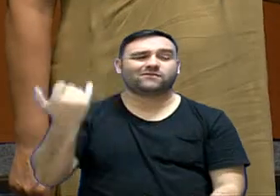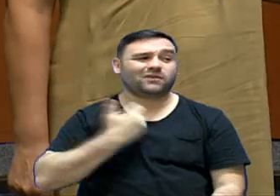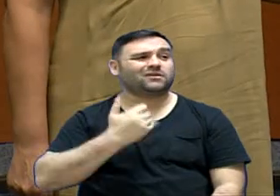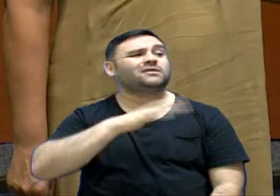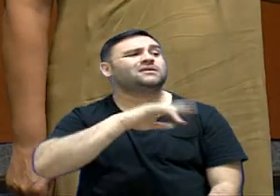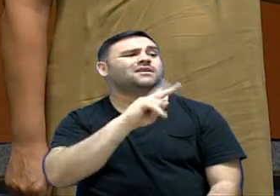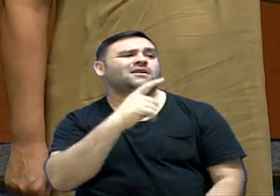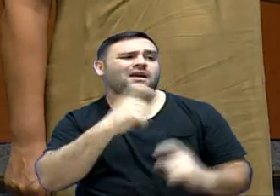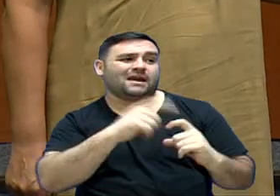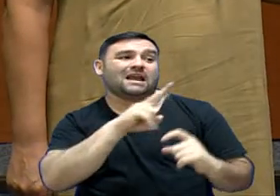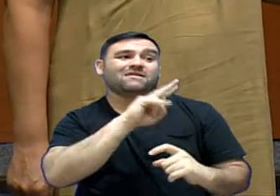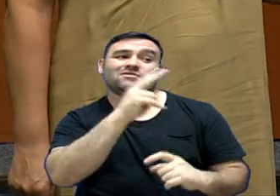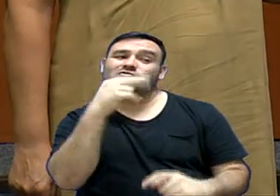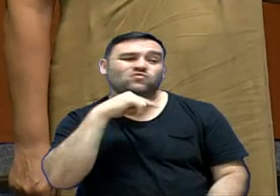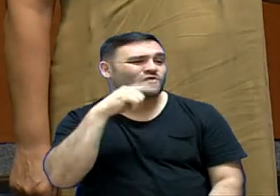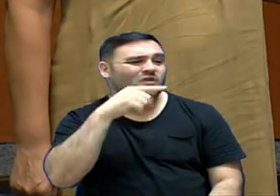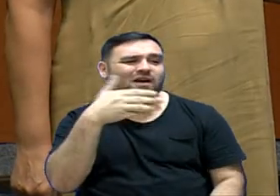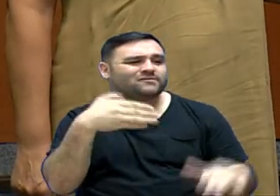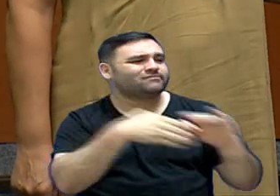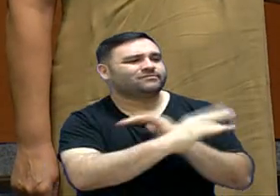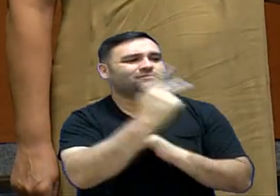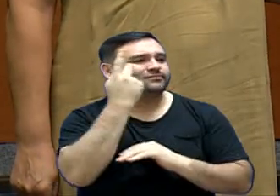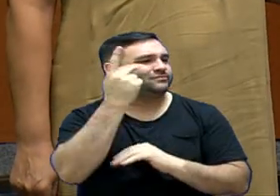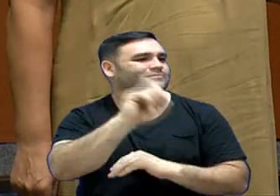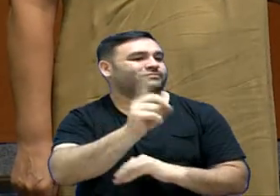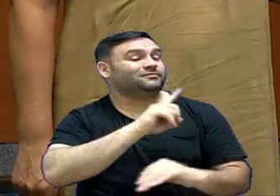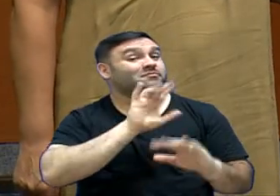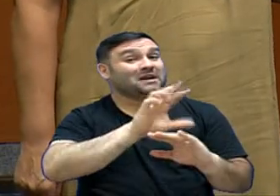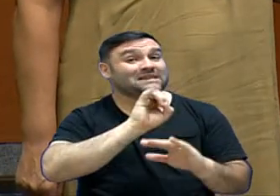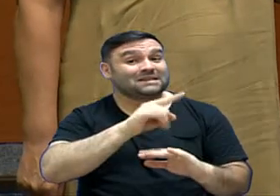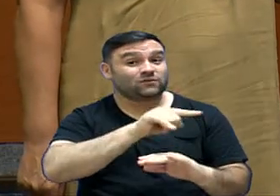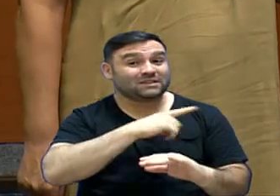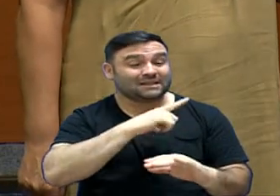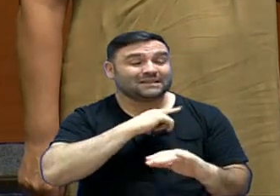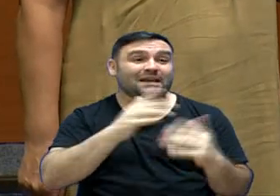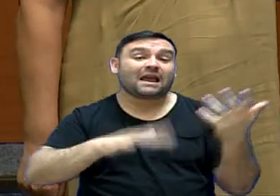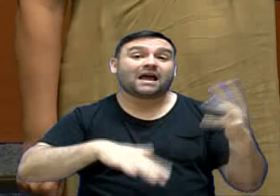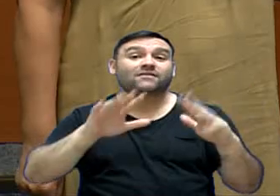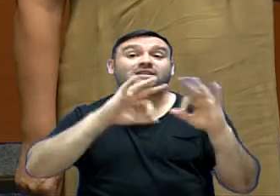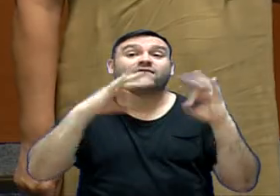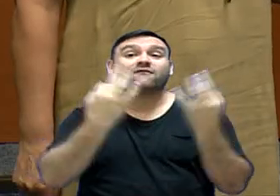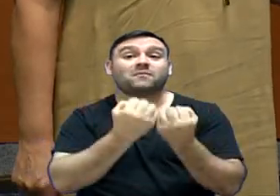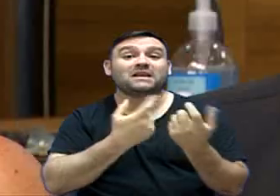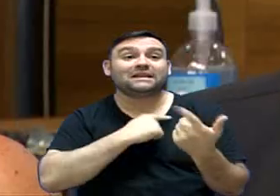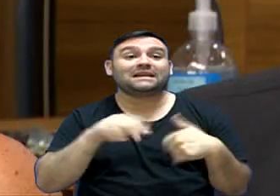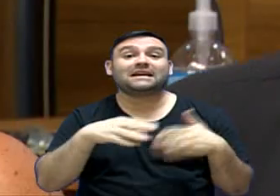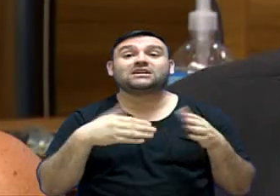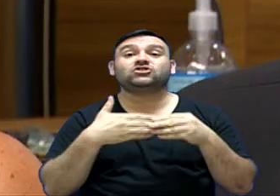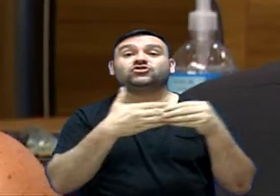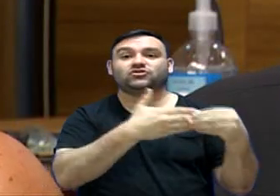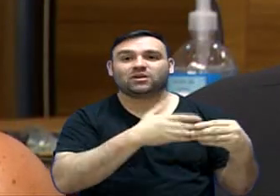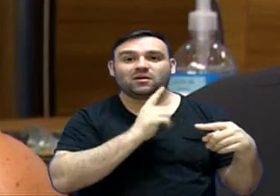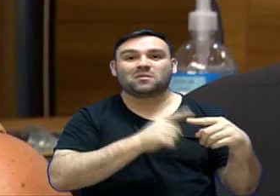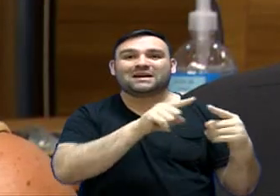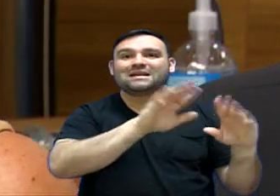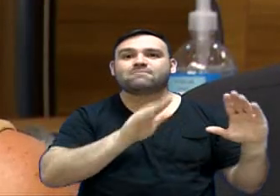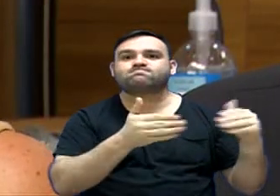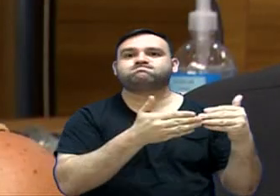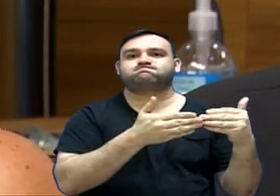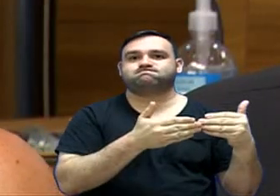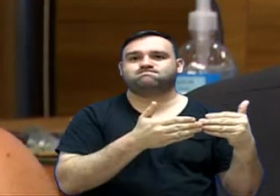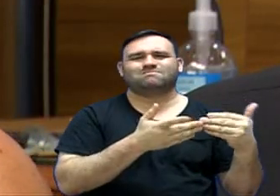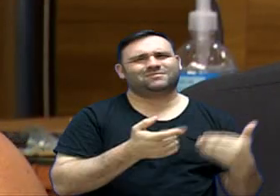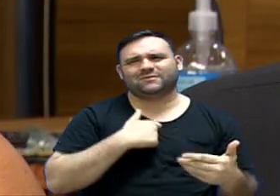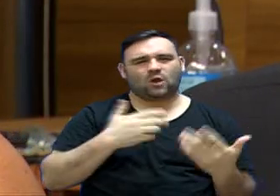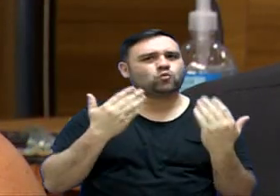Hélio, você é do Nordeste, você não vai conseguir entrar em São Paulo, a não ser que você tenha alguém que te indique, porque lá é muito fechado. Eu